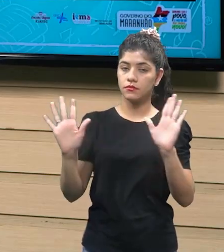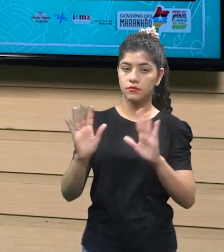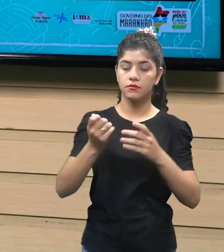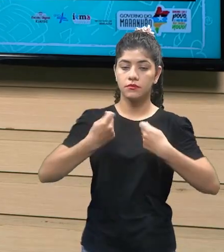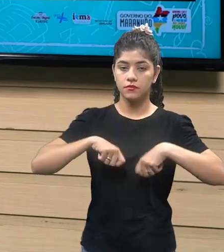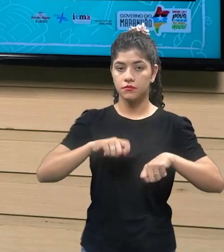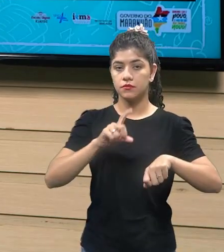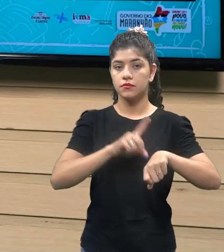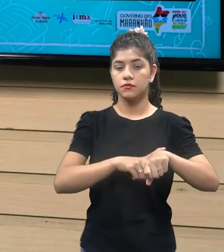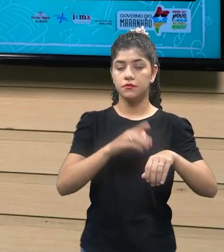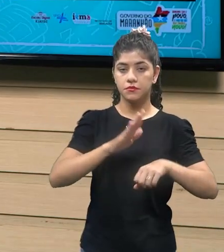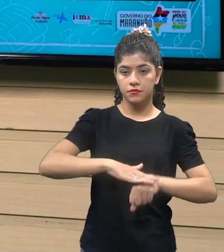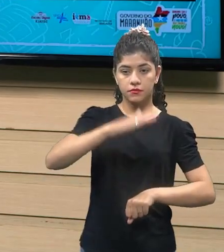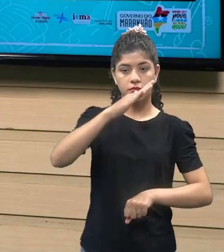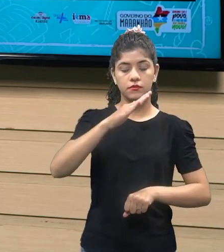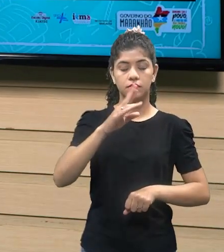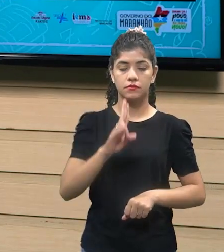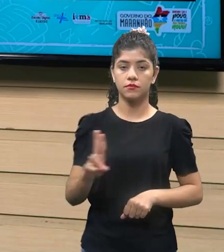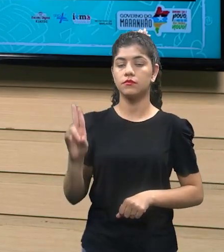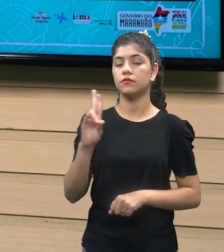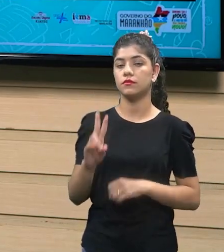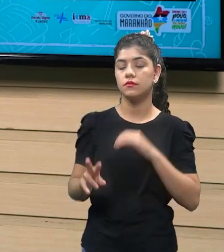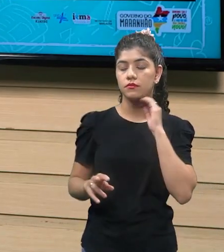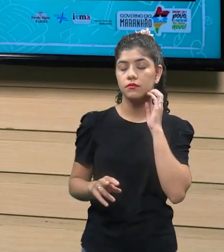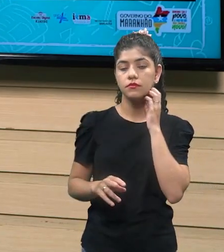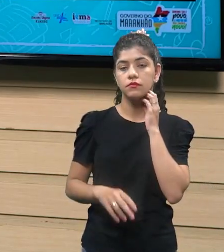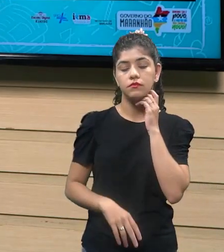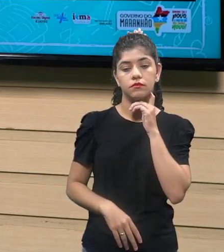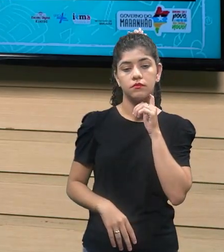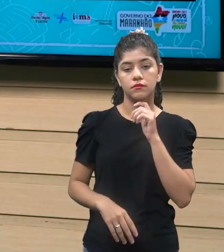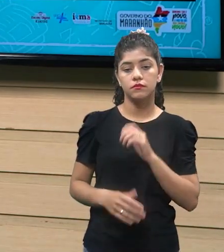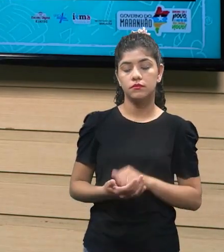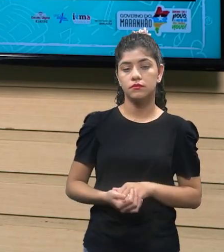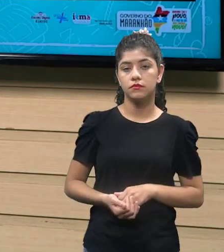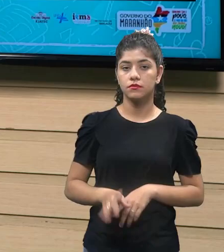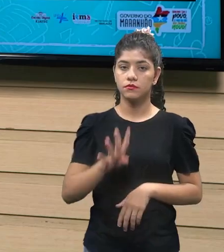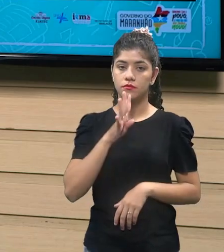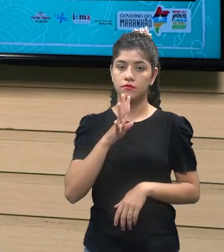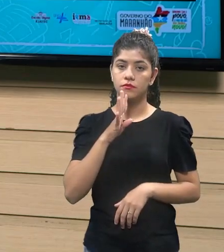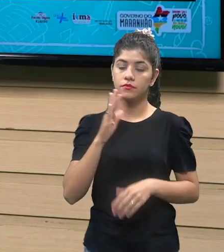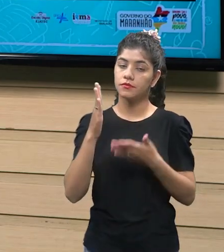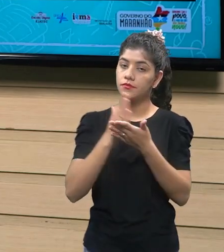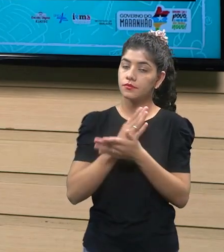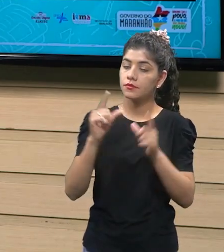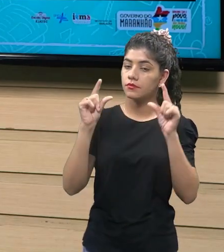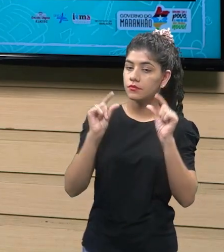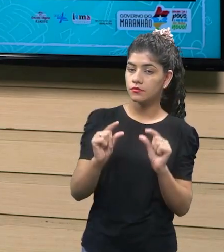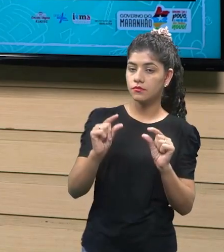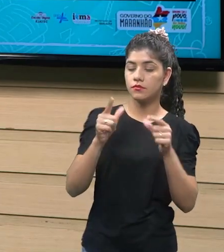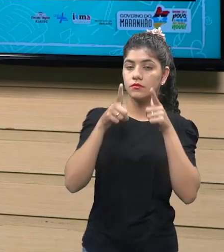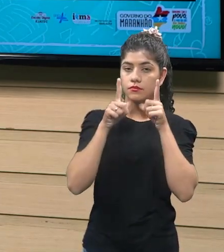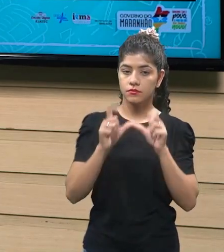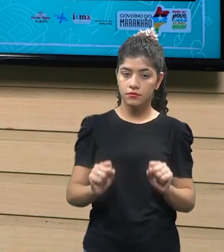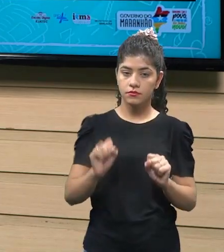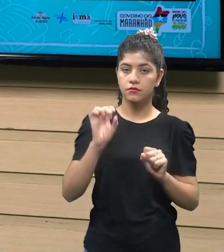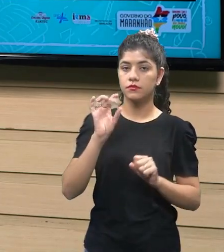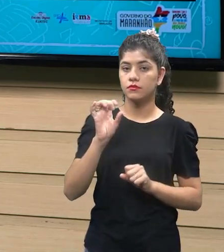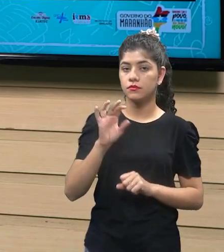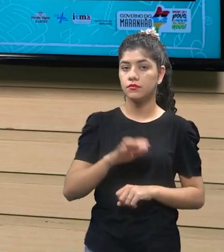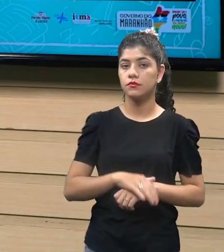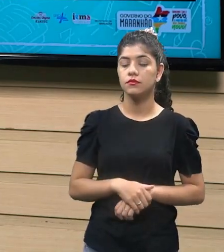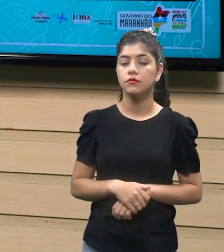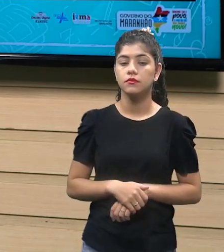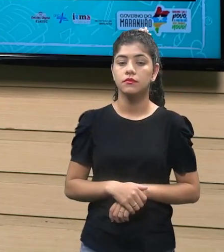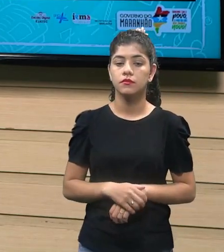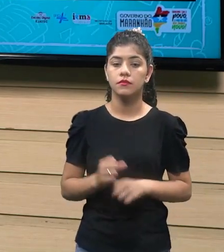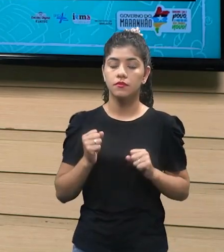para fazer um curso de linguagem C++. A gente vai conhecer um pouco sobre essas linguagens, tá? Tem linguagens que